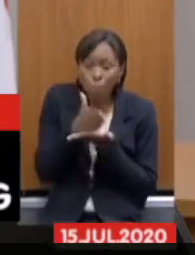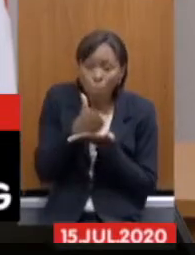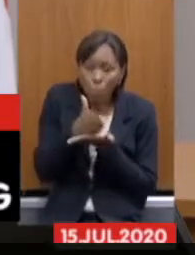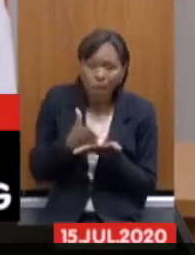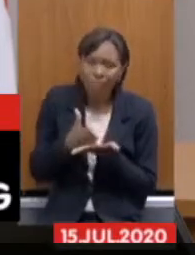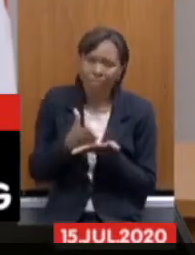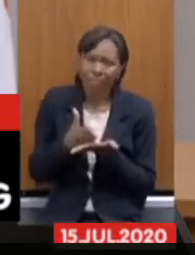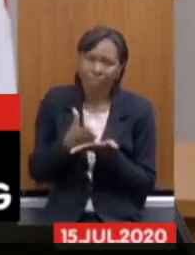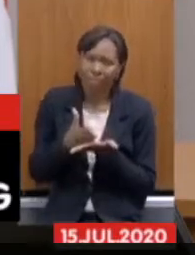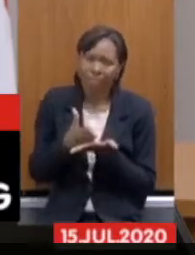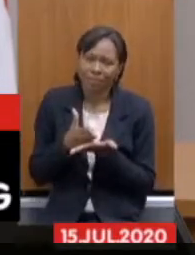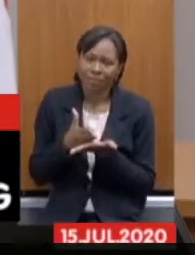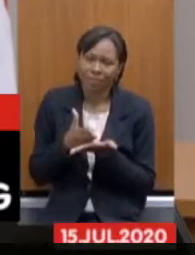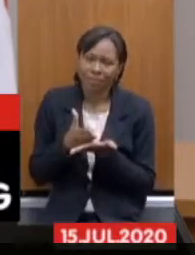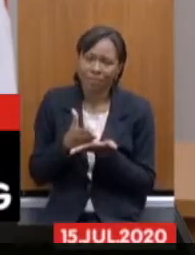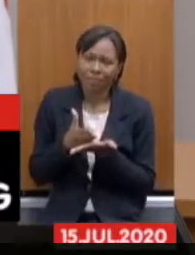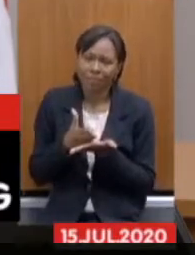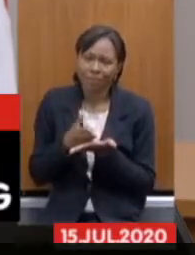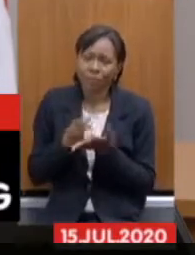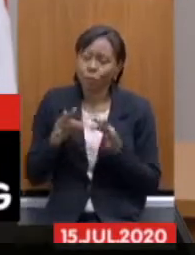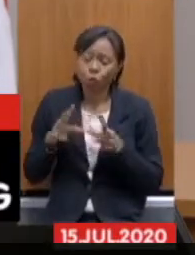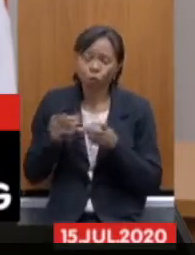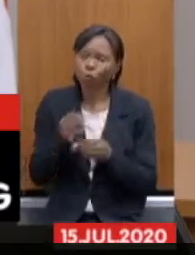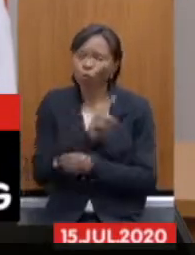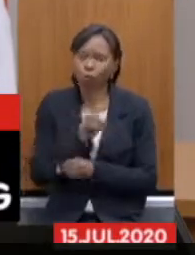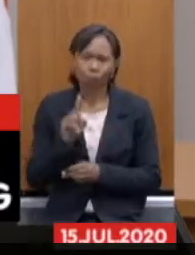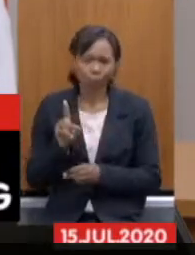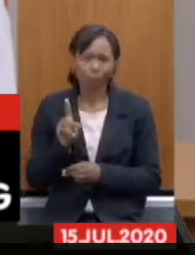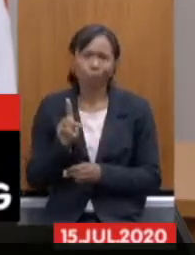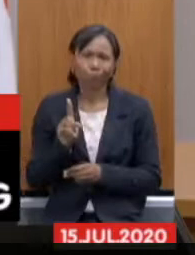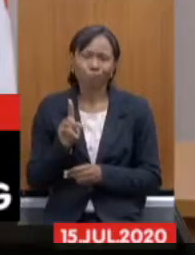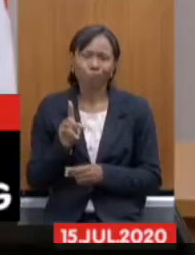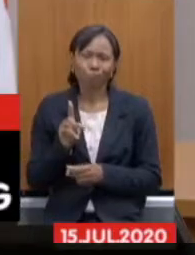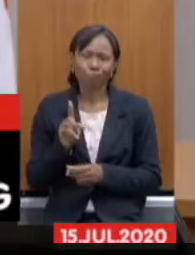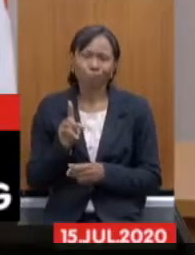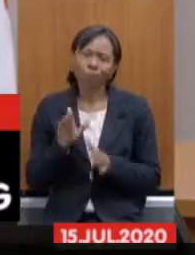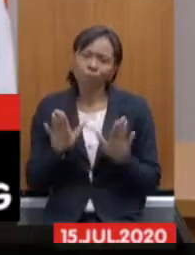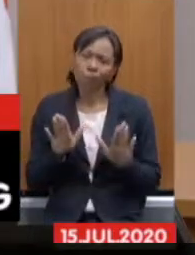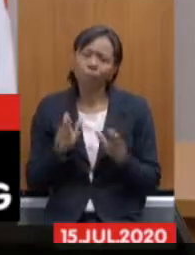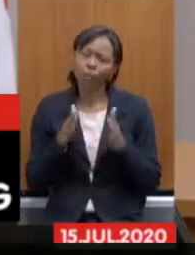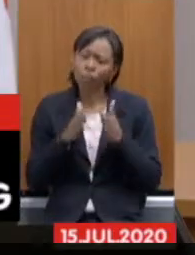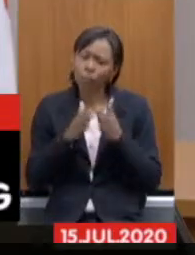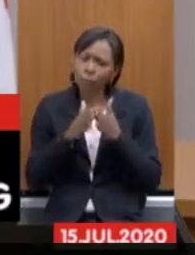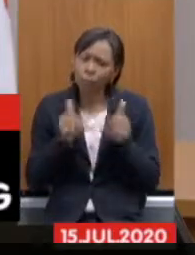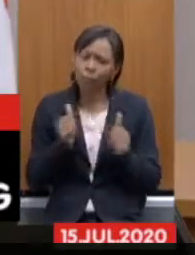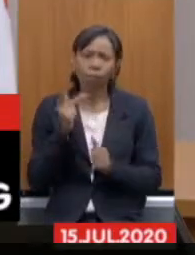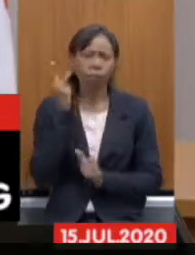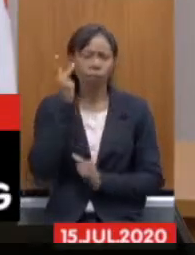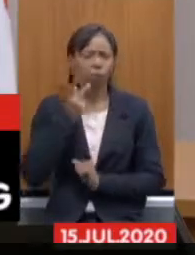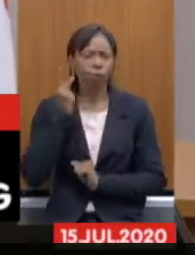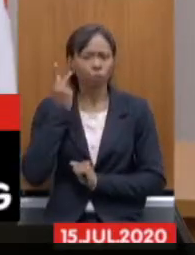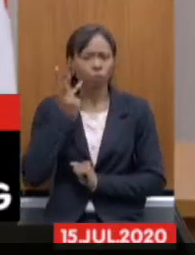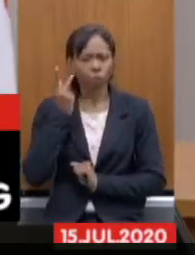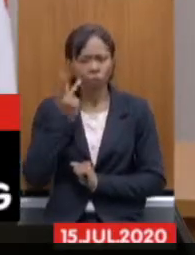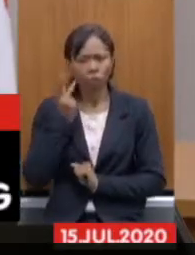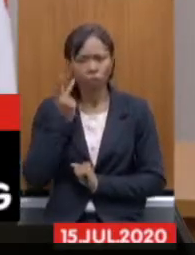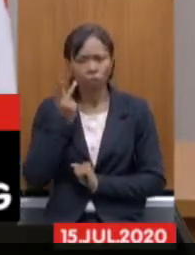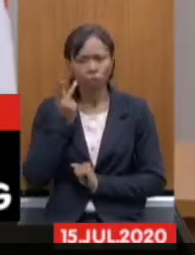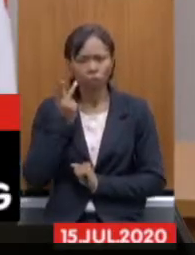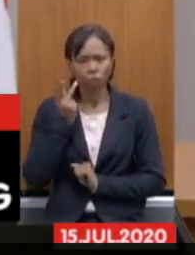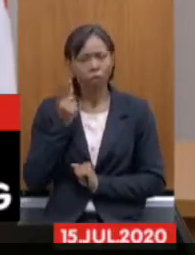inteiro bom então nesse aspecto a gente pede e os parlamentares